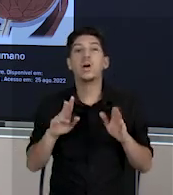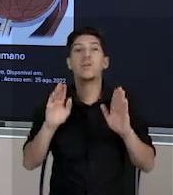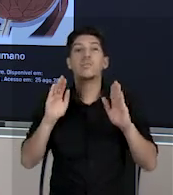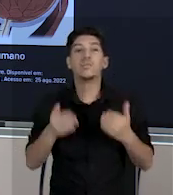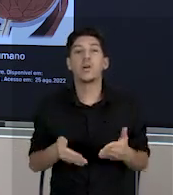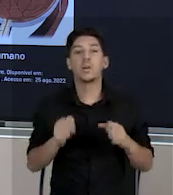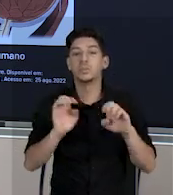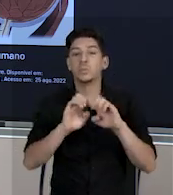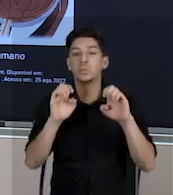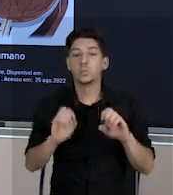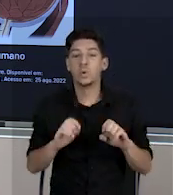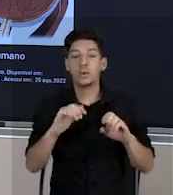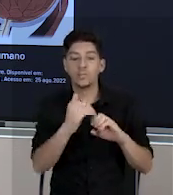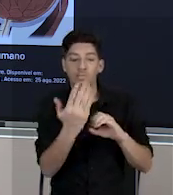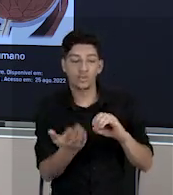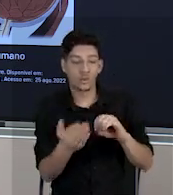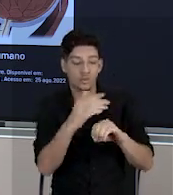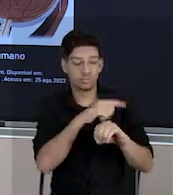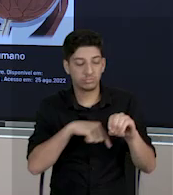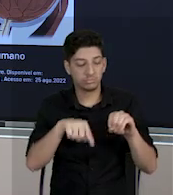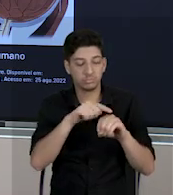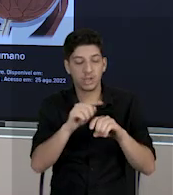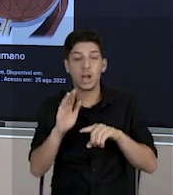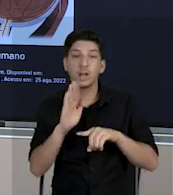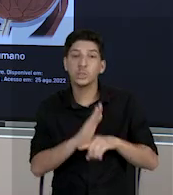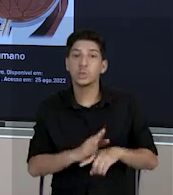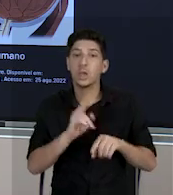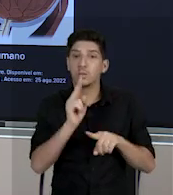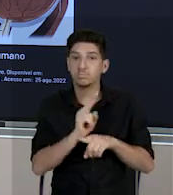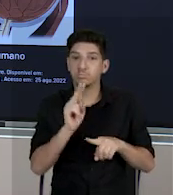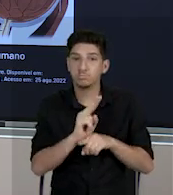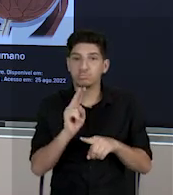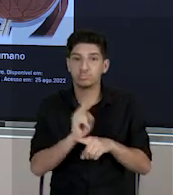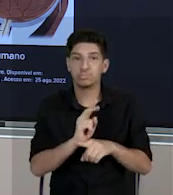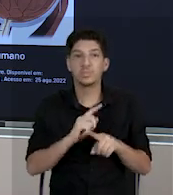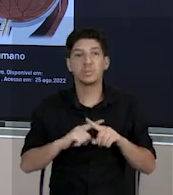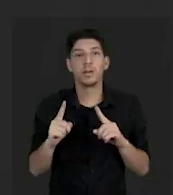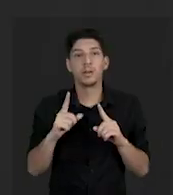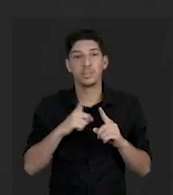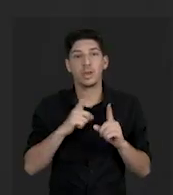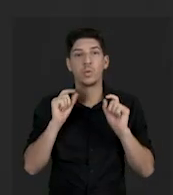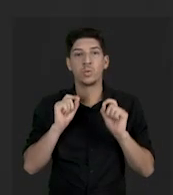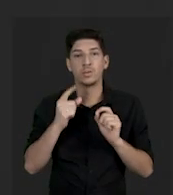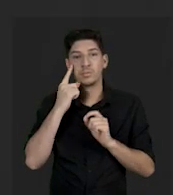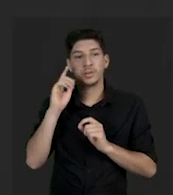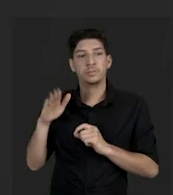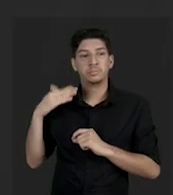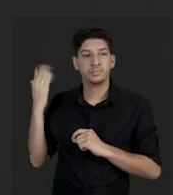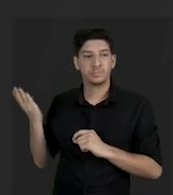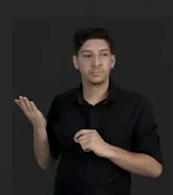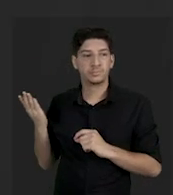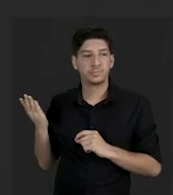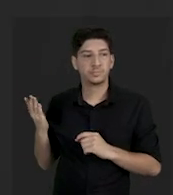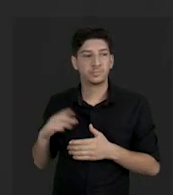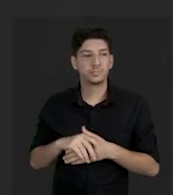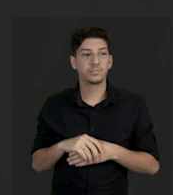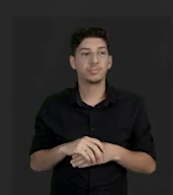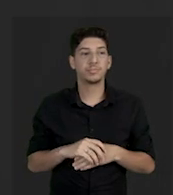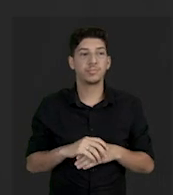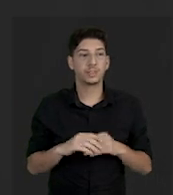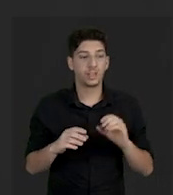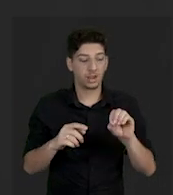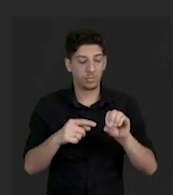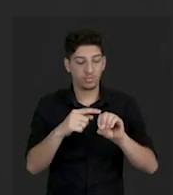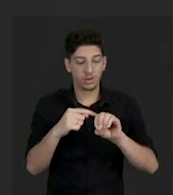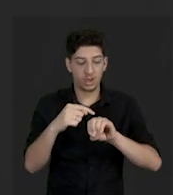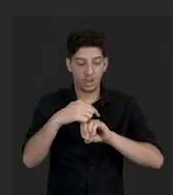que estão ali protegendo e garantindo o bom funcionamento dele, a gente vai ter na parte anterior a